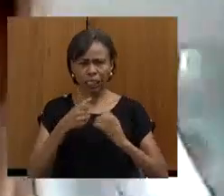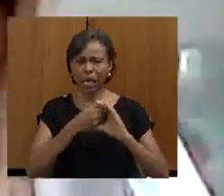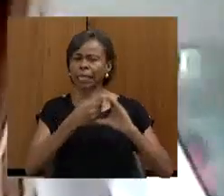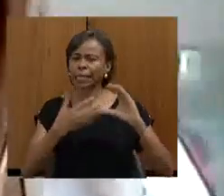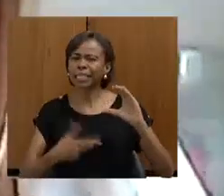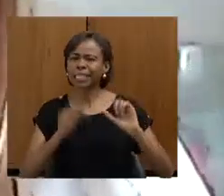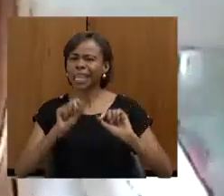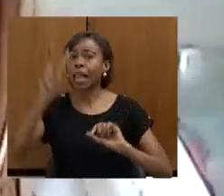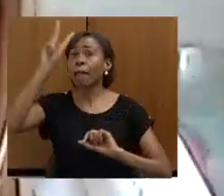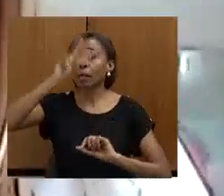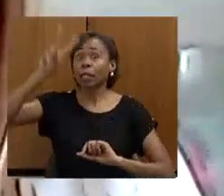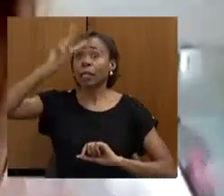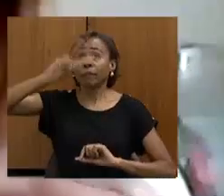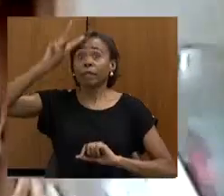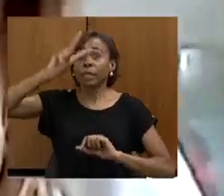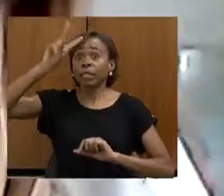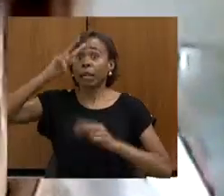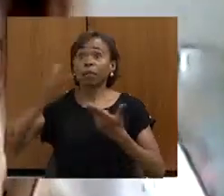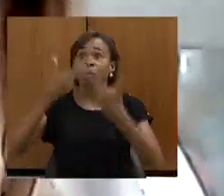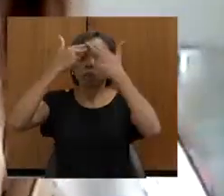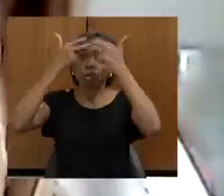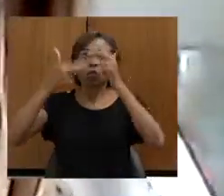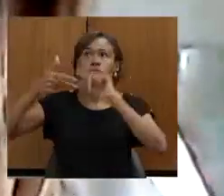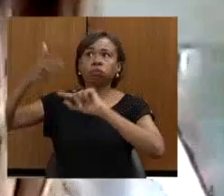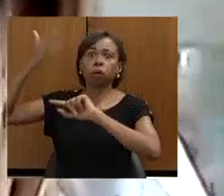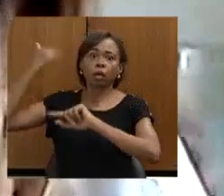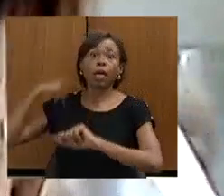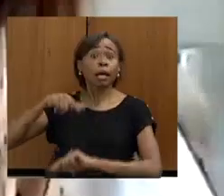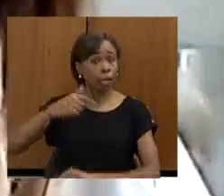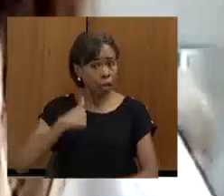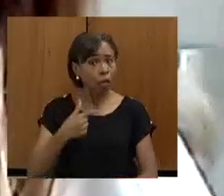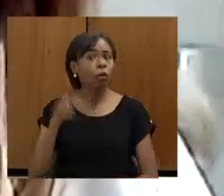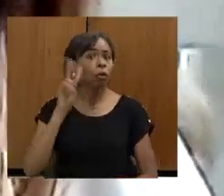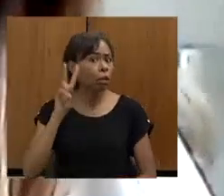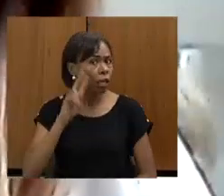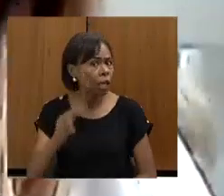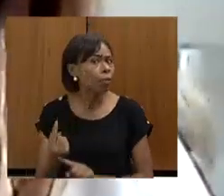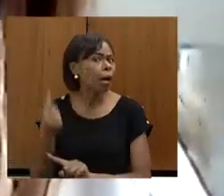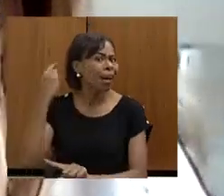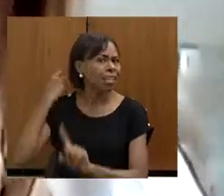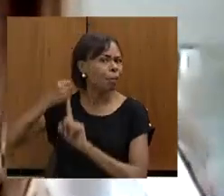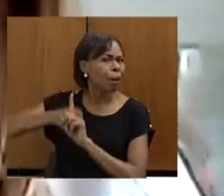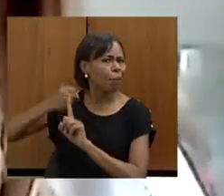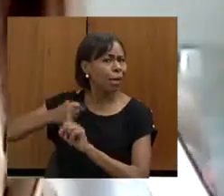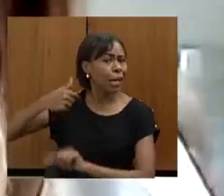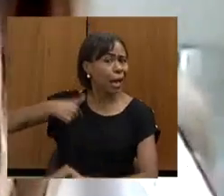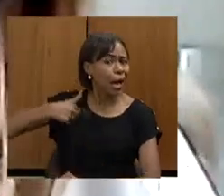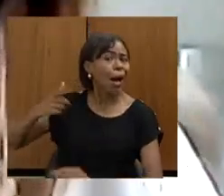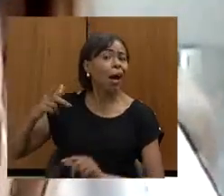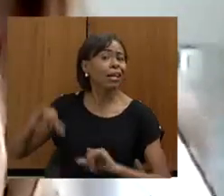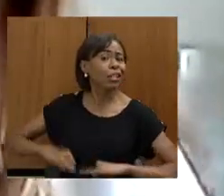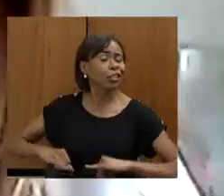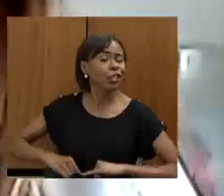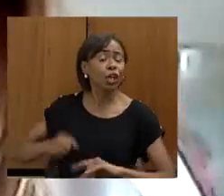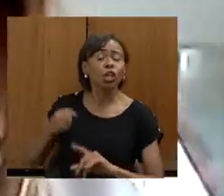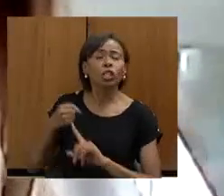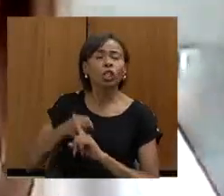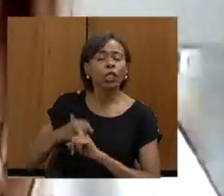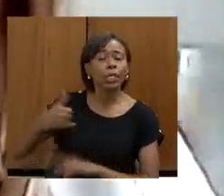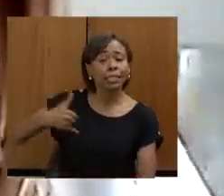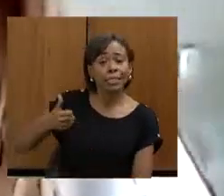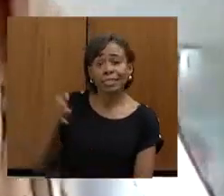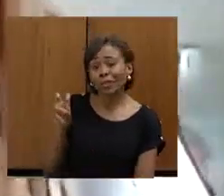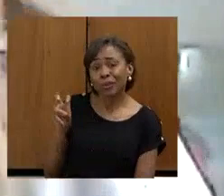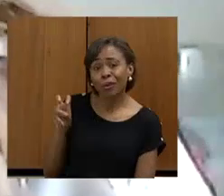ativas. Eu me lembro até hoje dos bullying que eu sofri quando eu tinha cinco anos, quando eu tinha sete anos, quando eu tinha